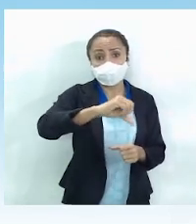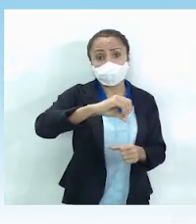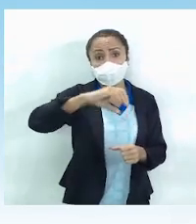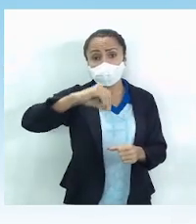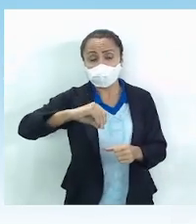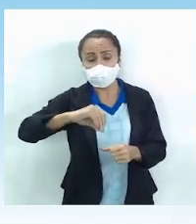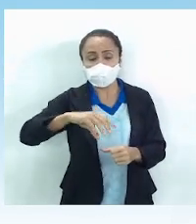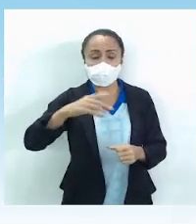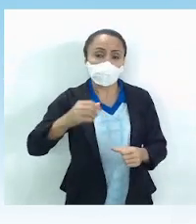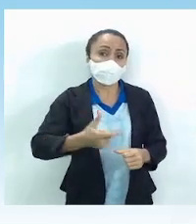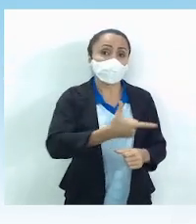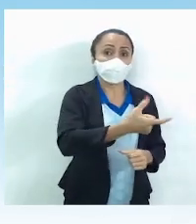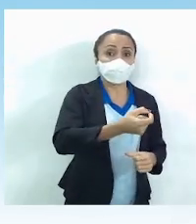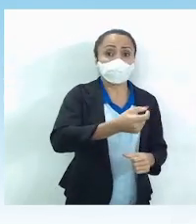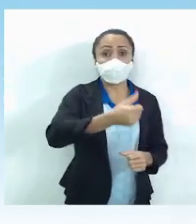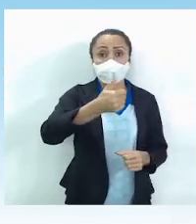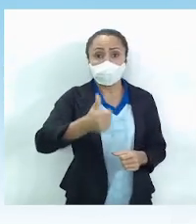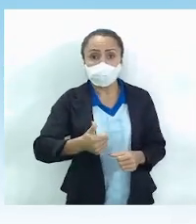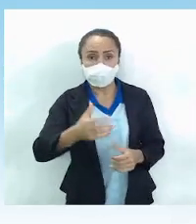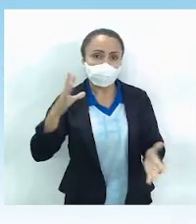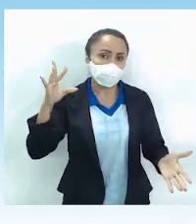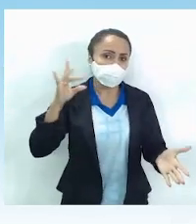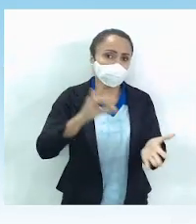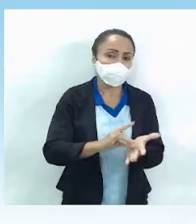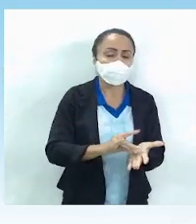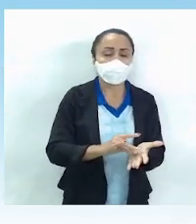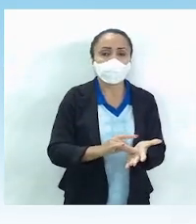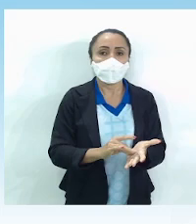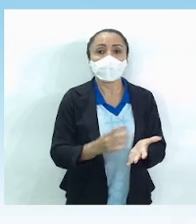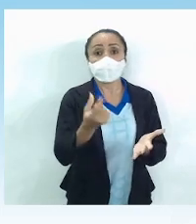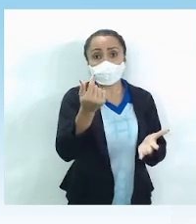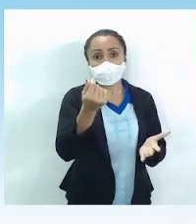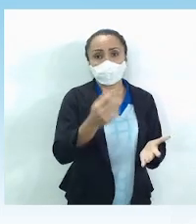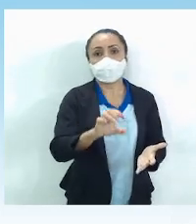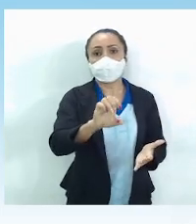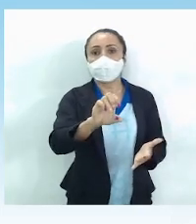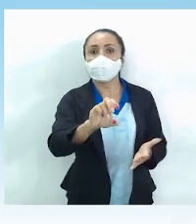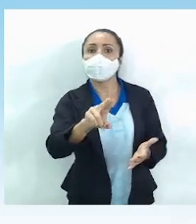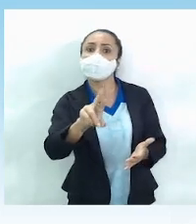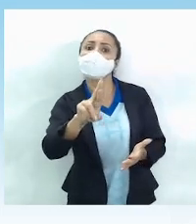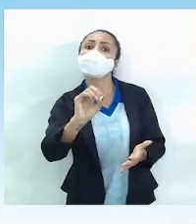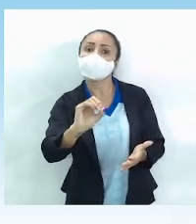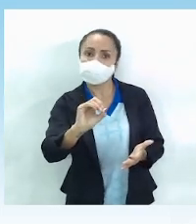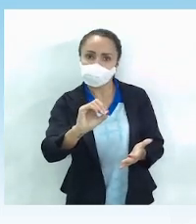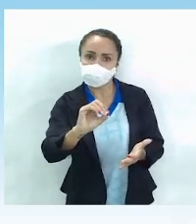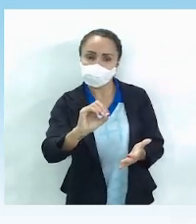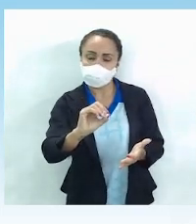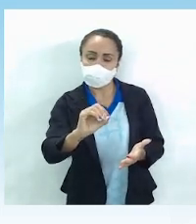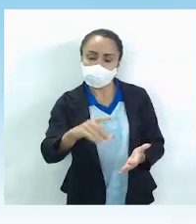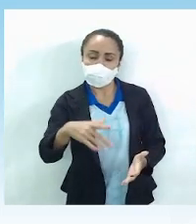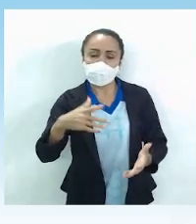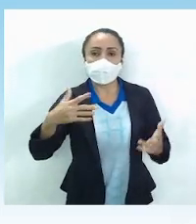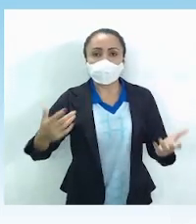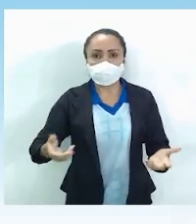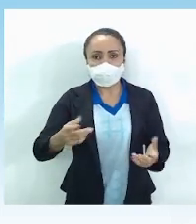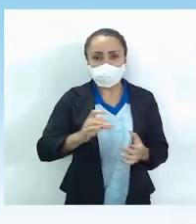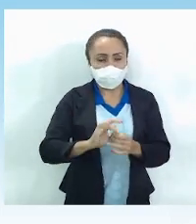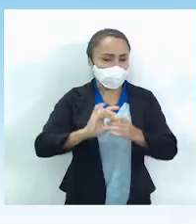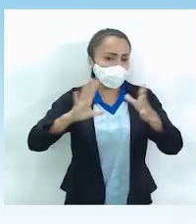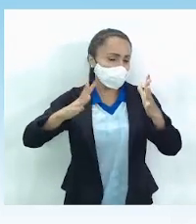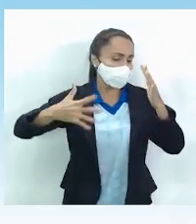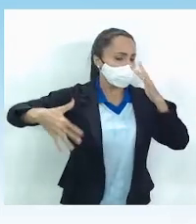se consolida com o euro, né? Então, é a livre circulação de pessoas,